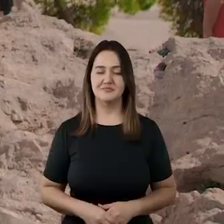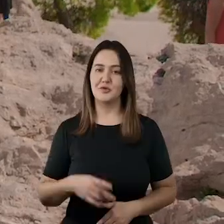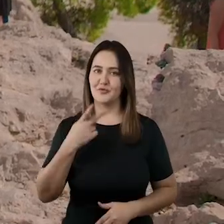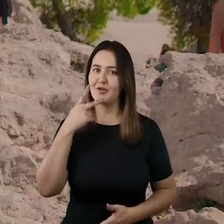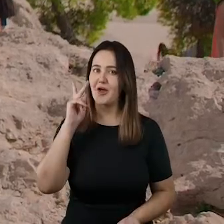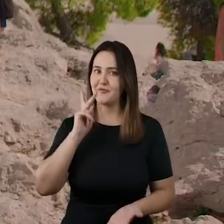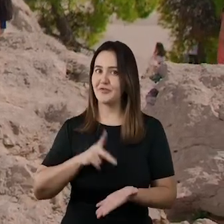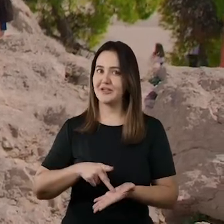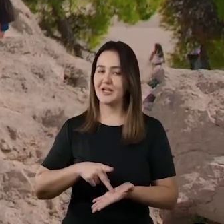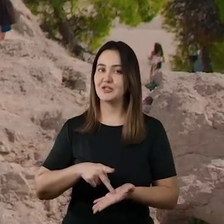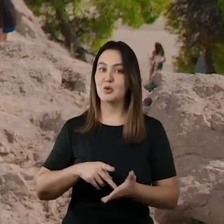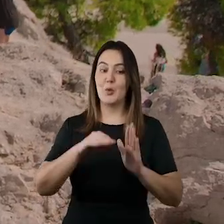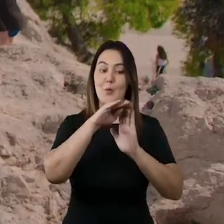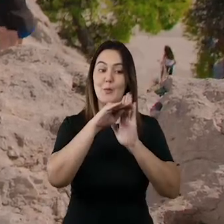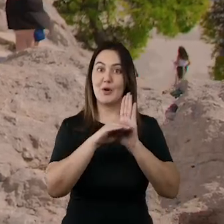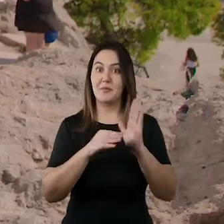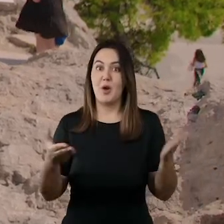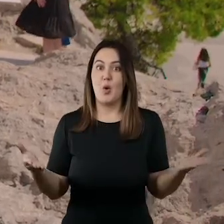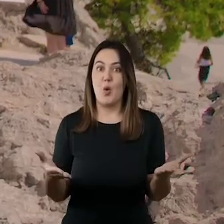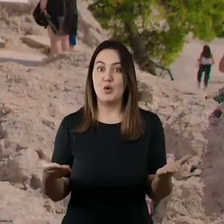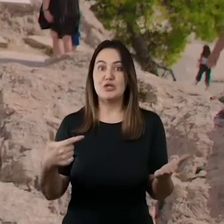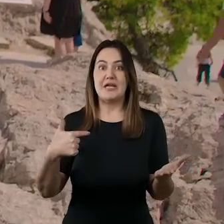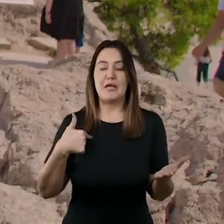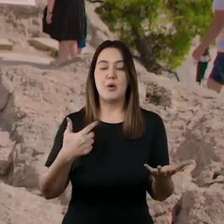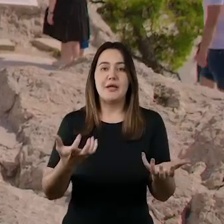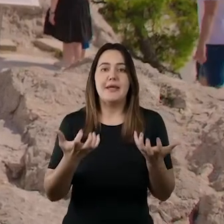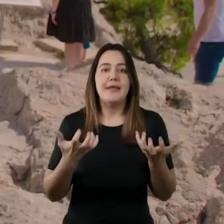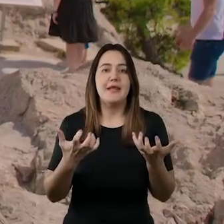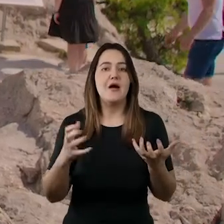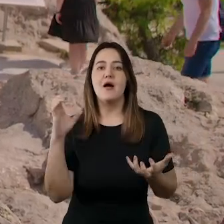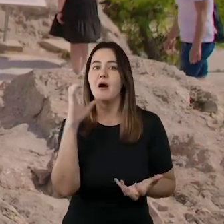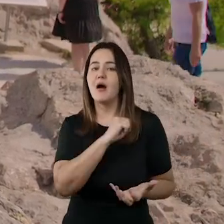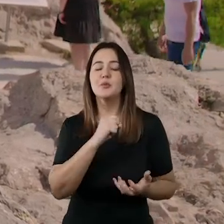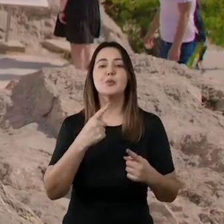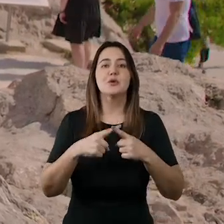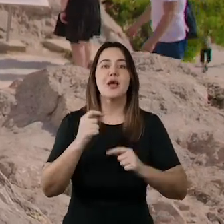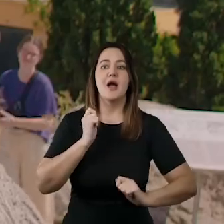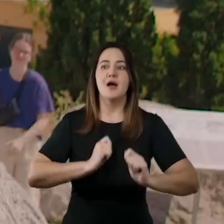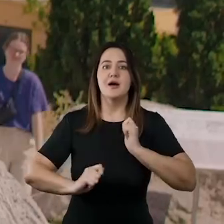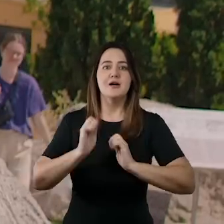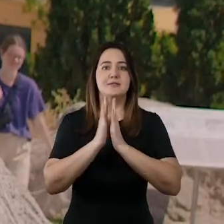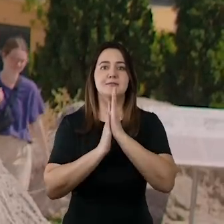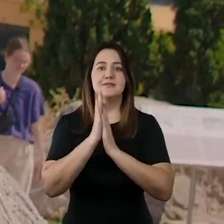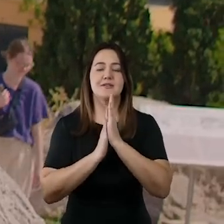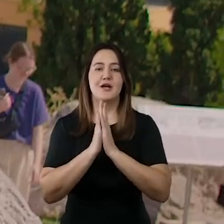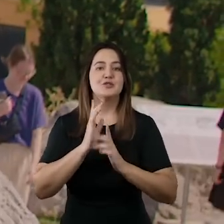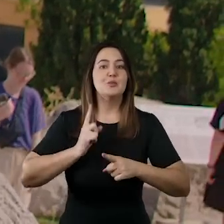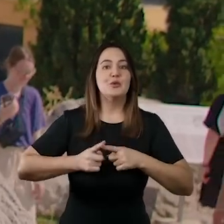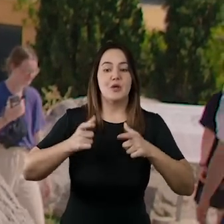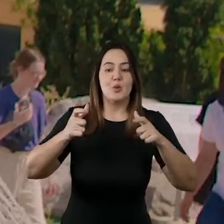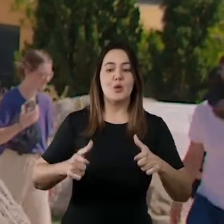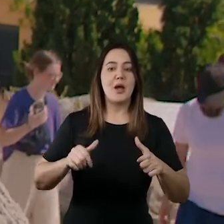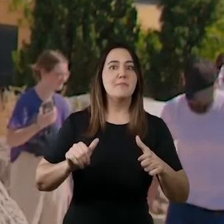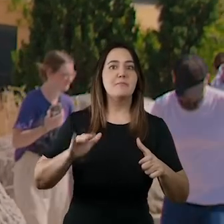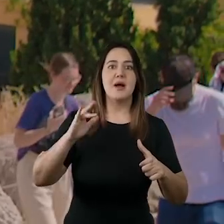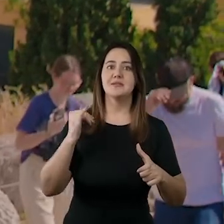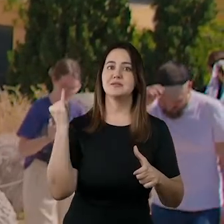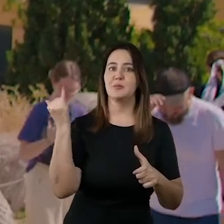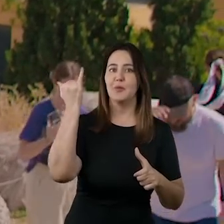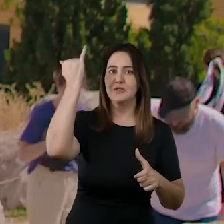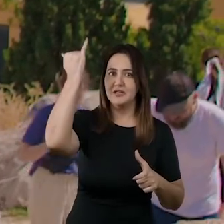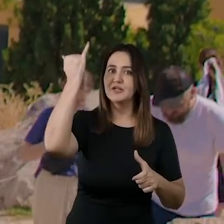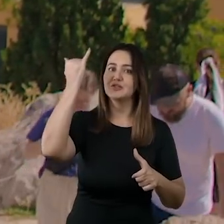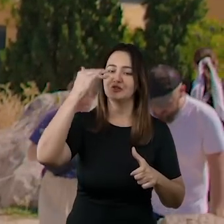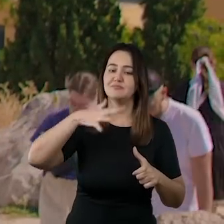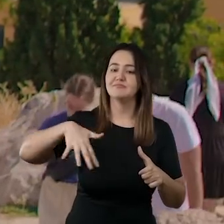Eu confesso que o programa de hoje foi aquele que eu esperava com mais ansiedade para gravar, porque eu estou num dos lugares mais significativos de